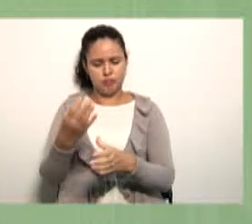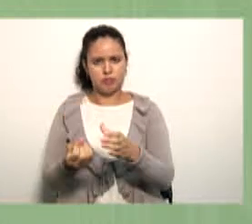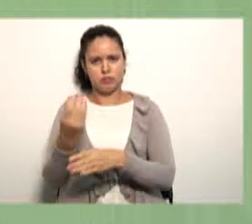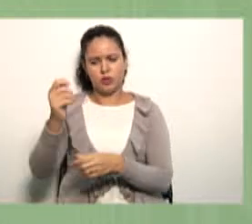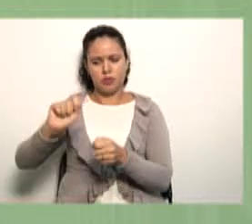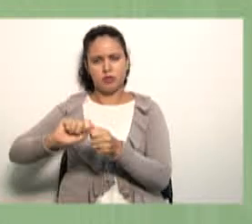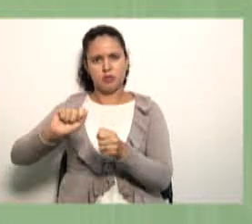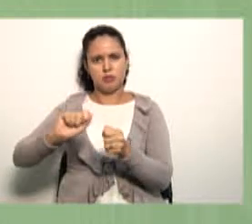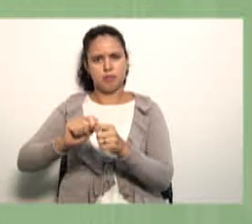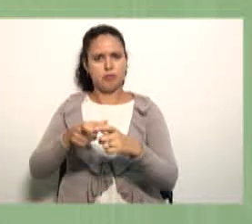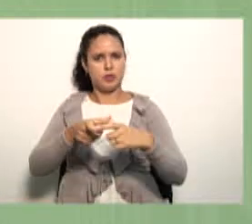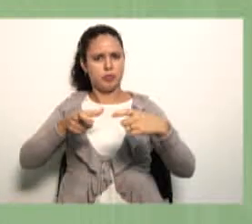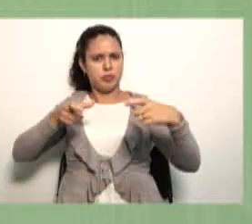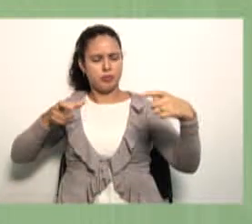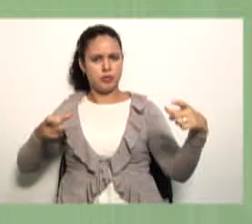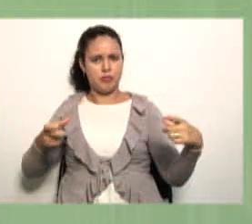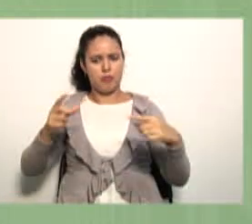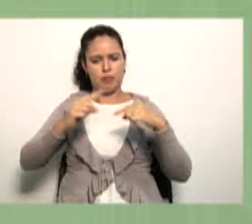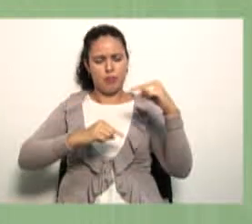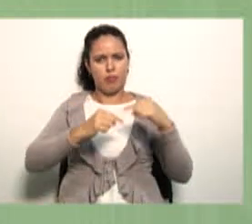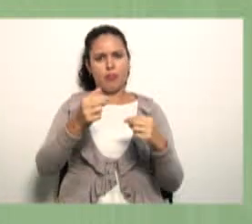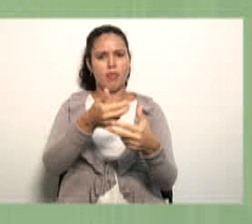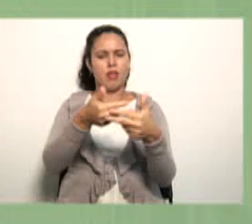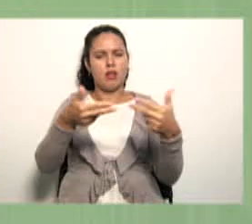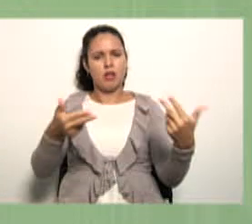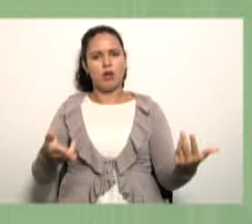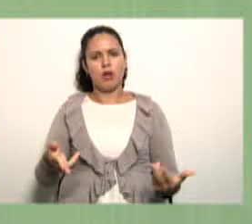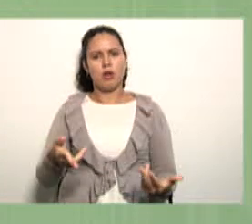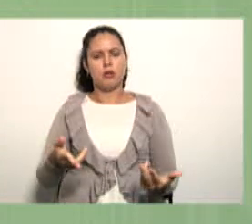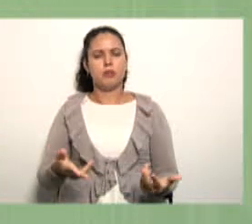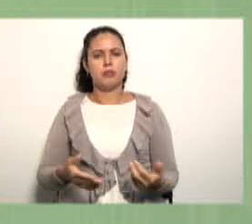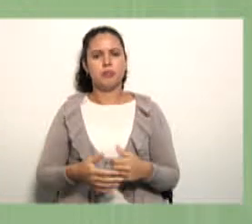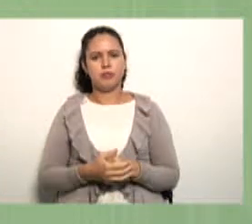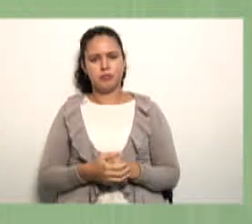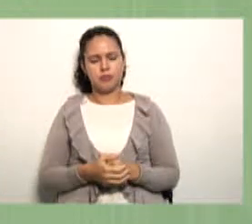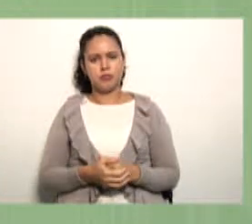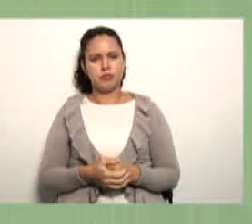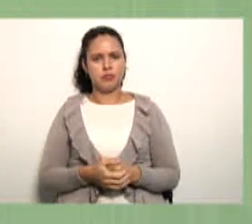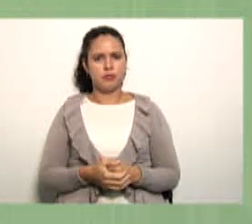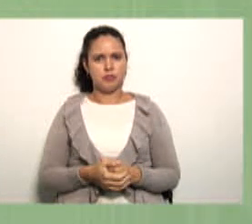de bens e serviços que são úteis e desejados.